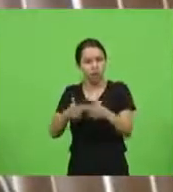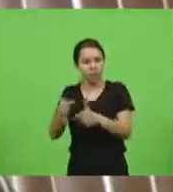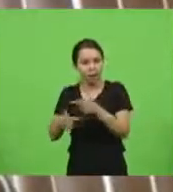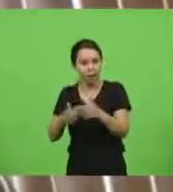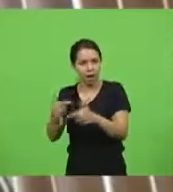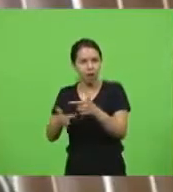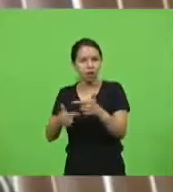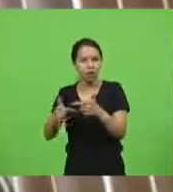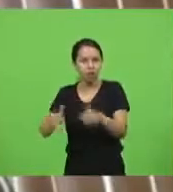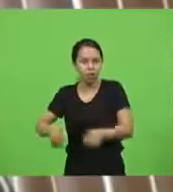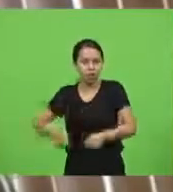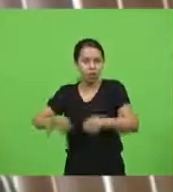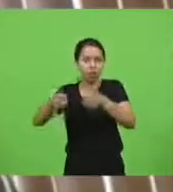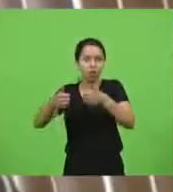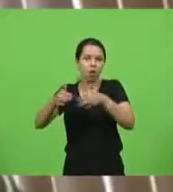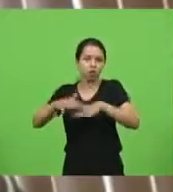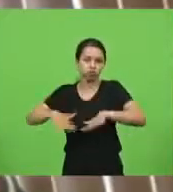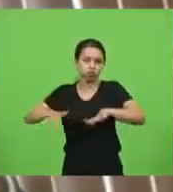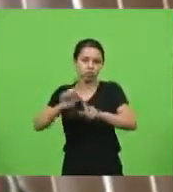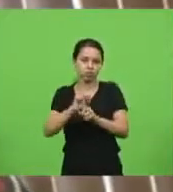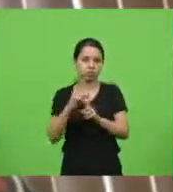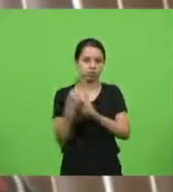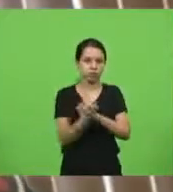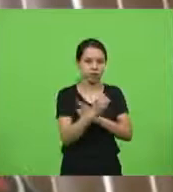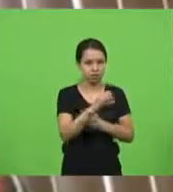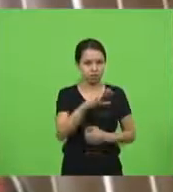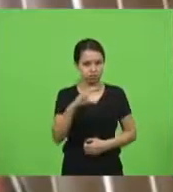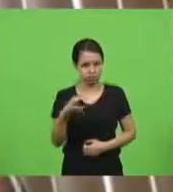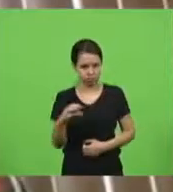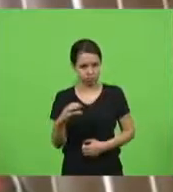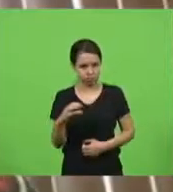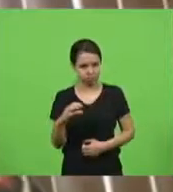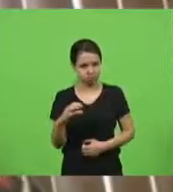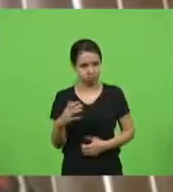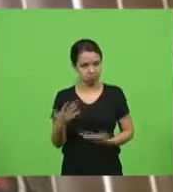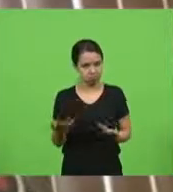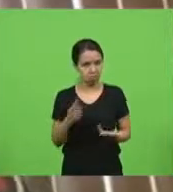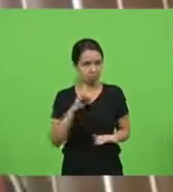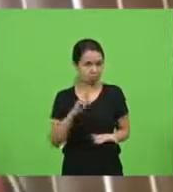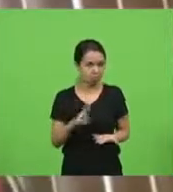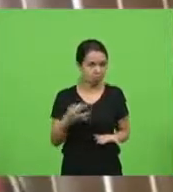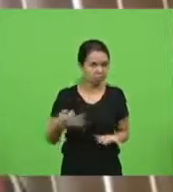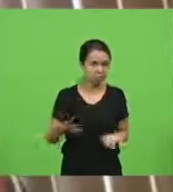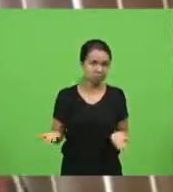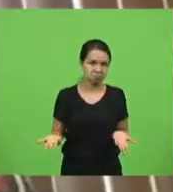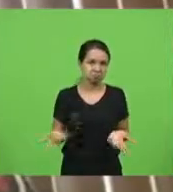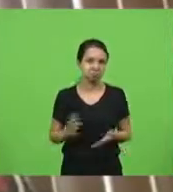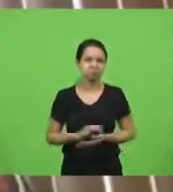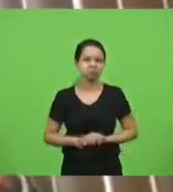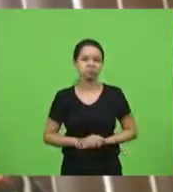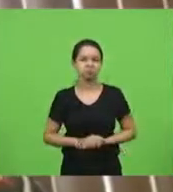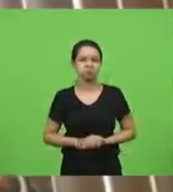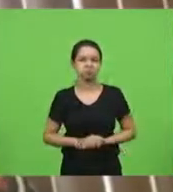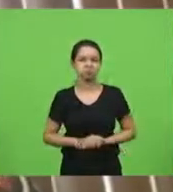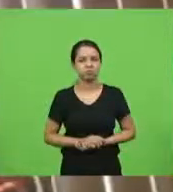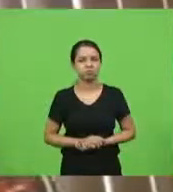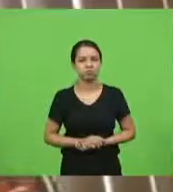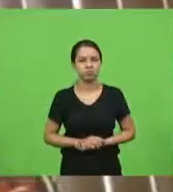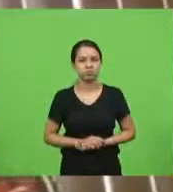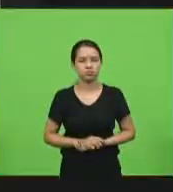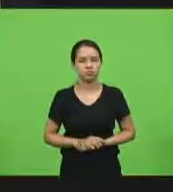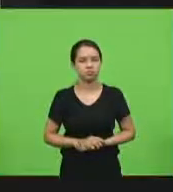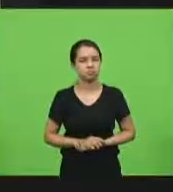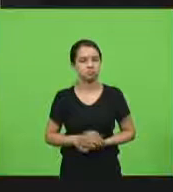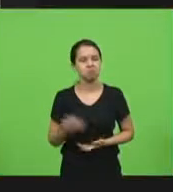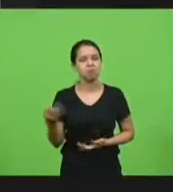a sociedade catarinense. Não sei se satisfiz a sua resposta, a sua pergunta. Perfeito.